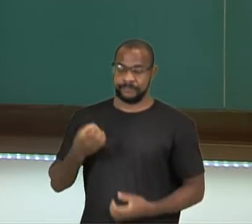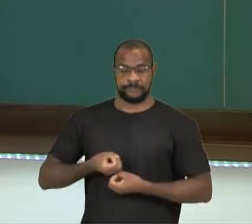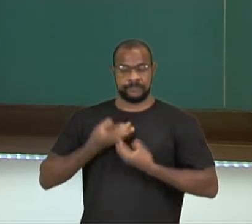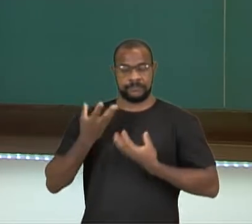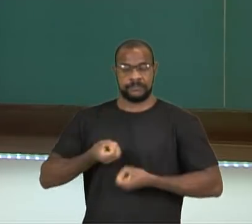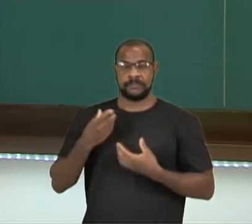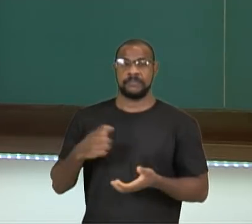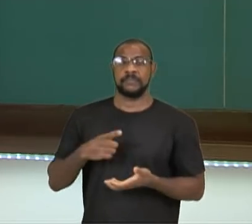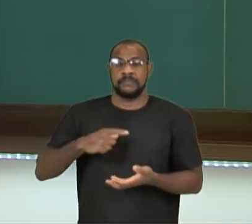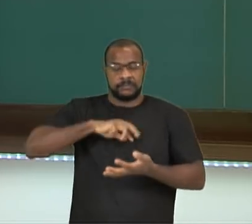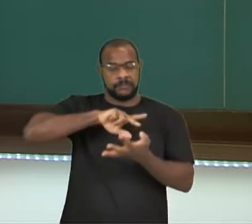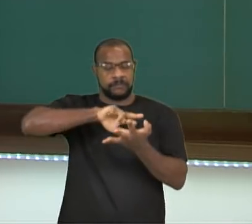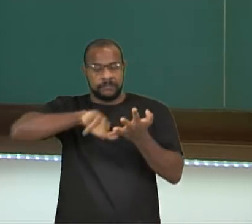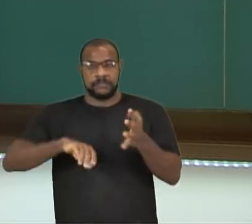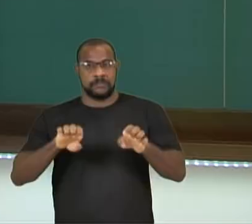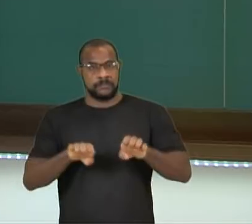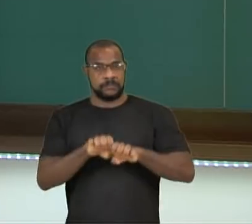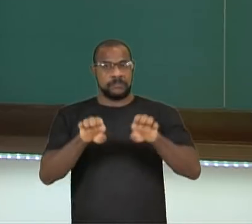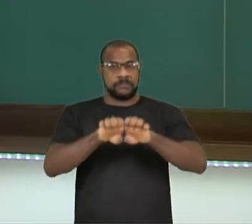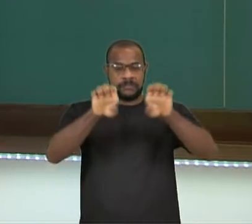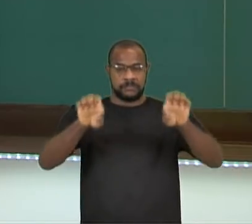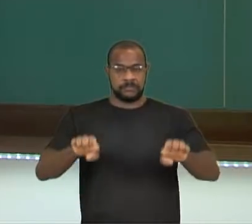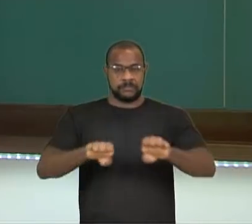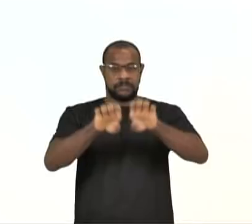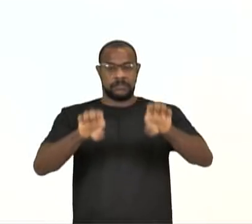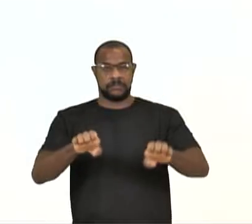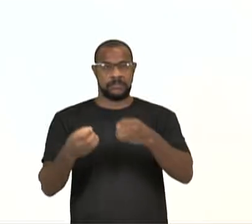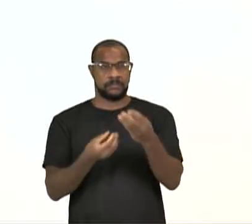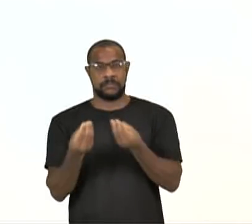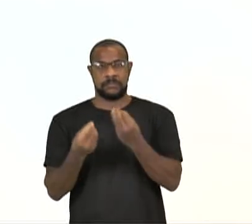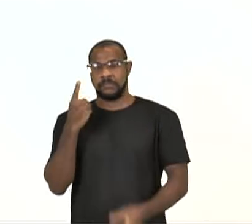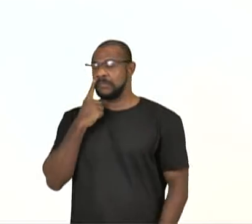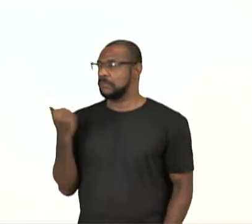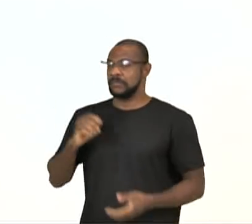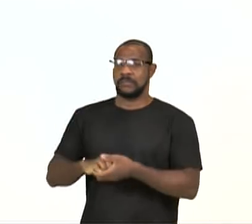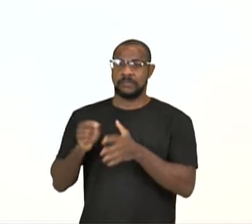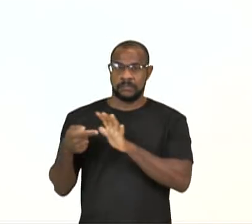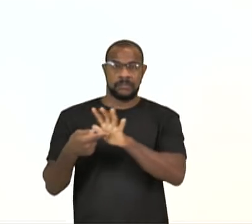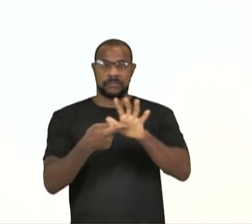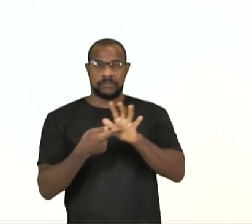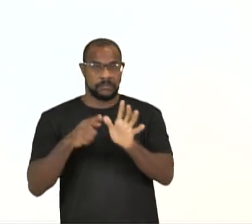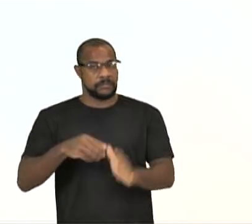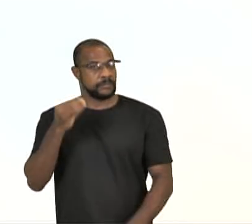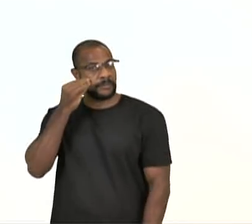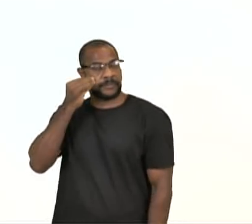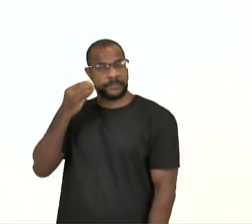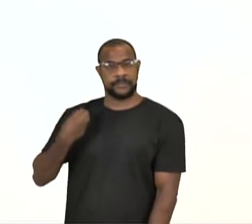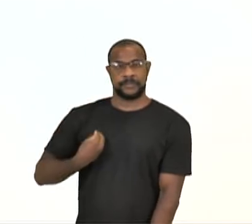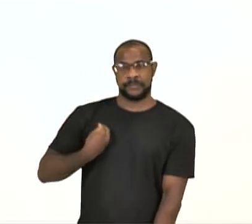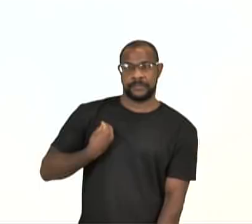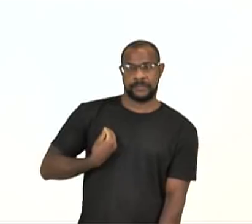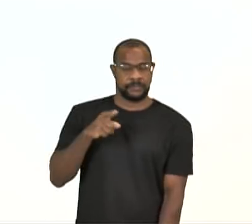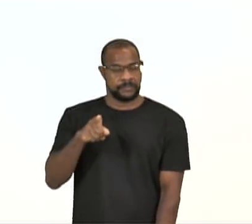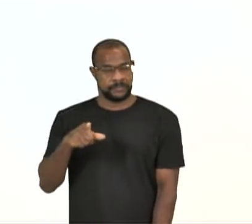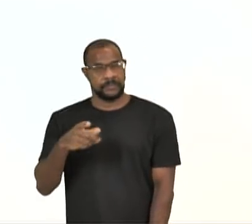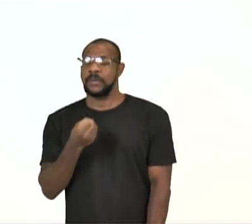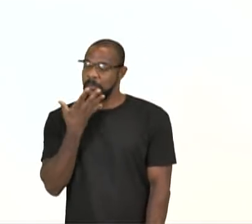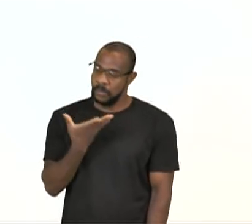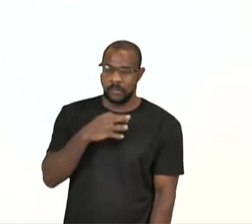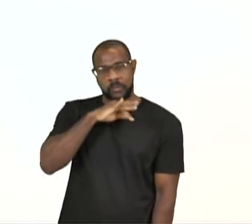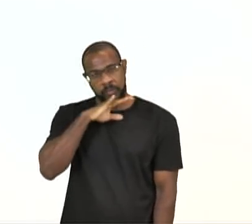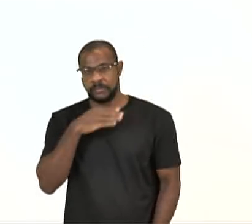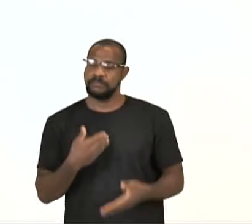do adjetivo. Adjetivo, o que que é? Quando eu atribuo características, né? Qualidades e defeitos. Nesse caso, qualidades. Olha aqui, ó.